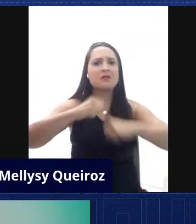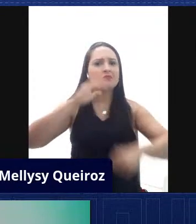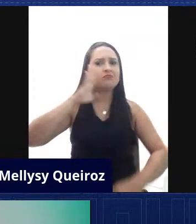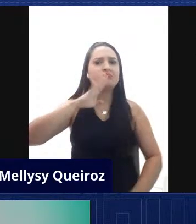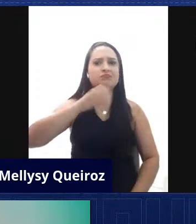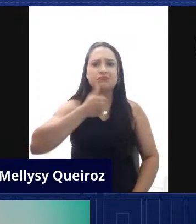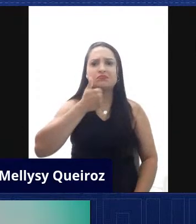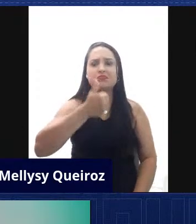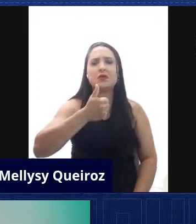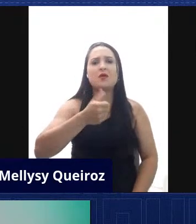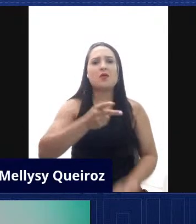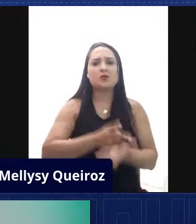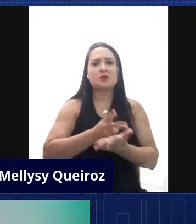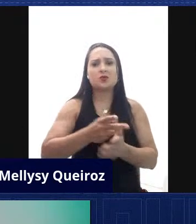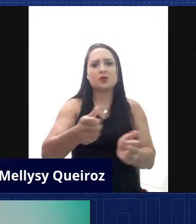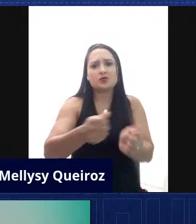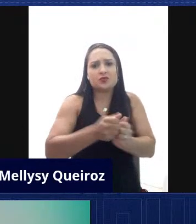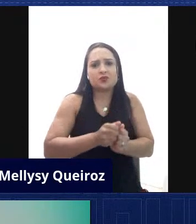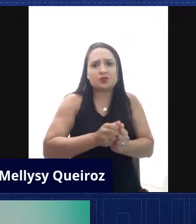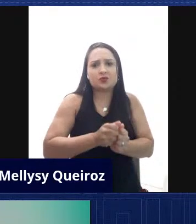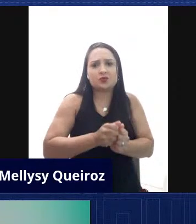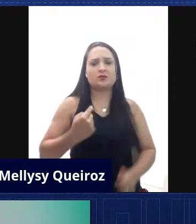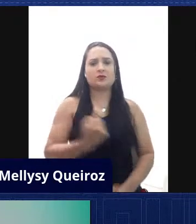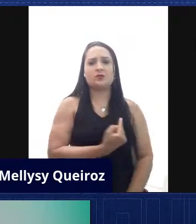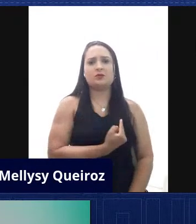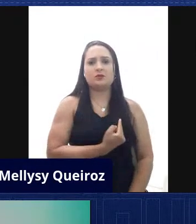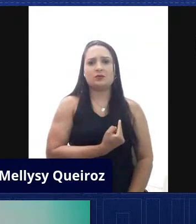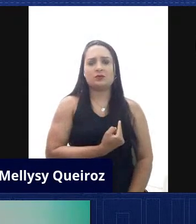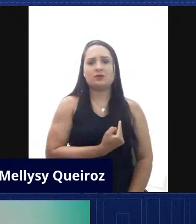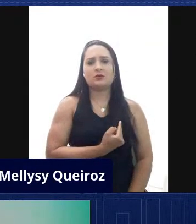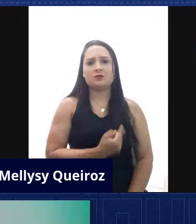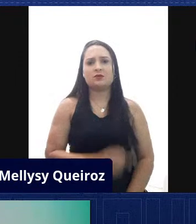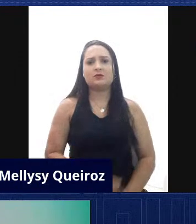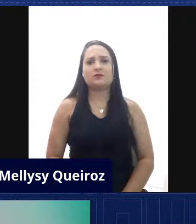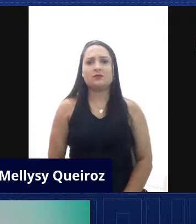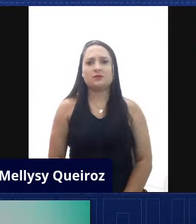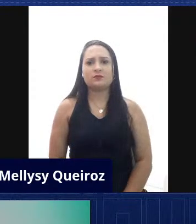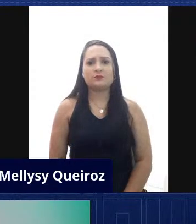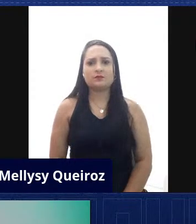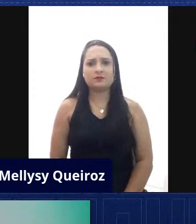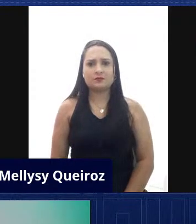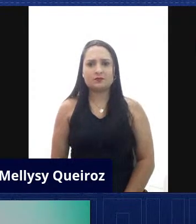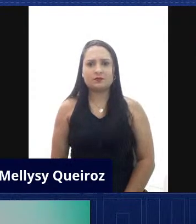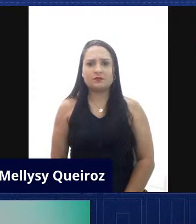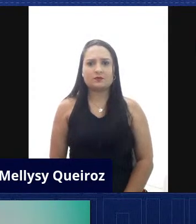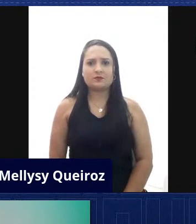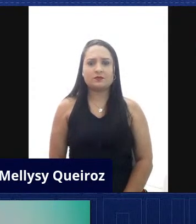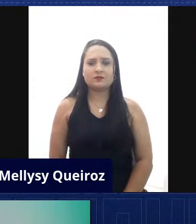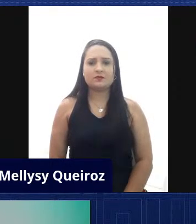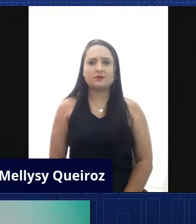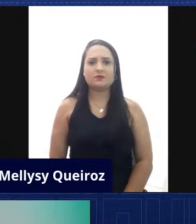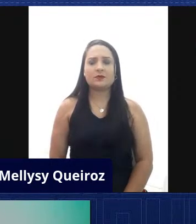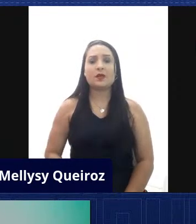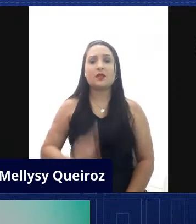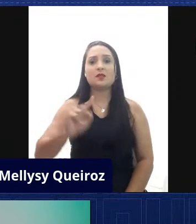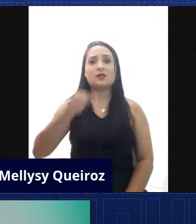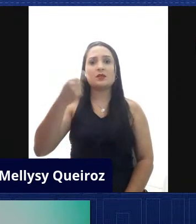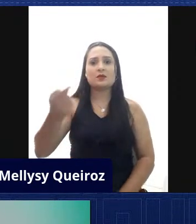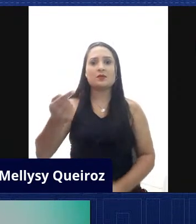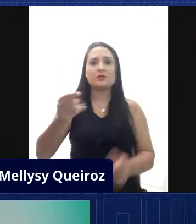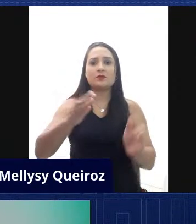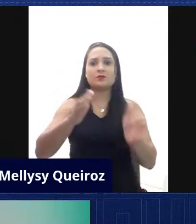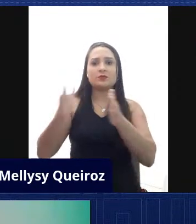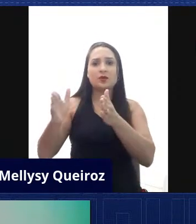aqui. Então, se você tem mais perguntas, pode deixar aqui no chat, a gente vai passar pelo chat rapidinho, enquanto que a gente vai para o próximo bloco,